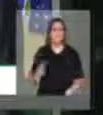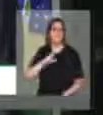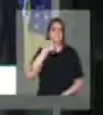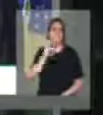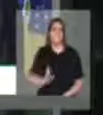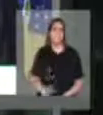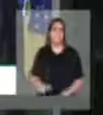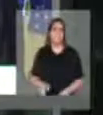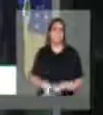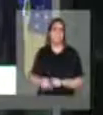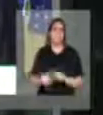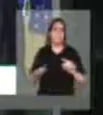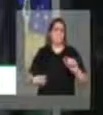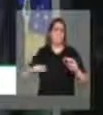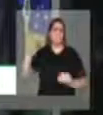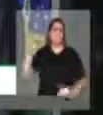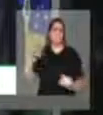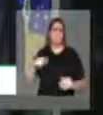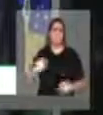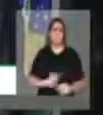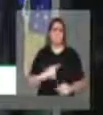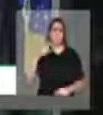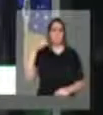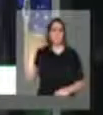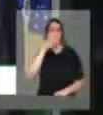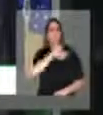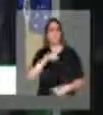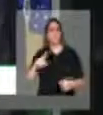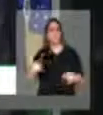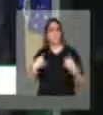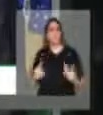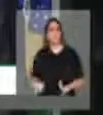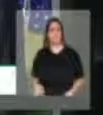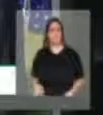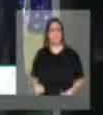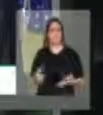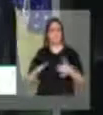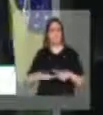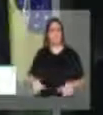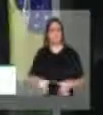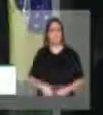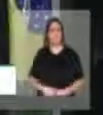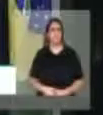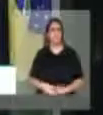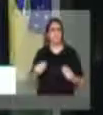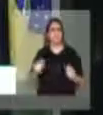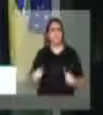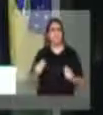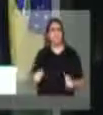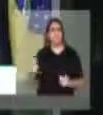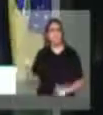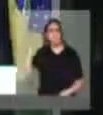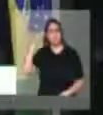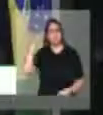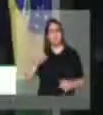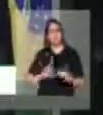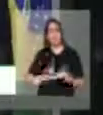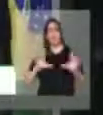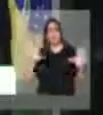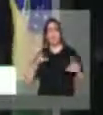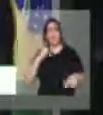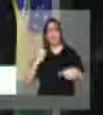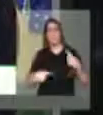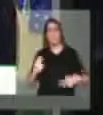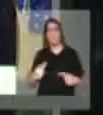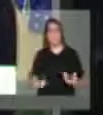E hoje é o nosso desafio. Não há quem possa falar em liberdade política sem